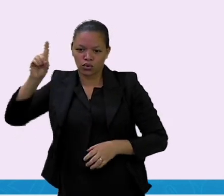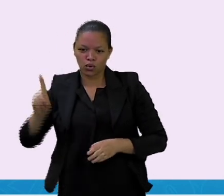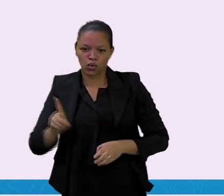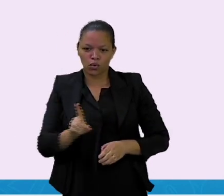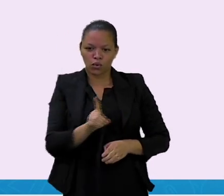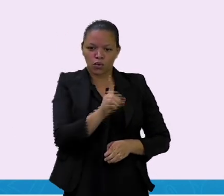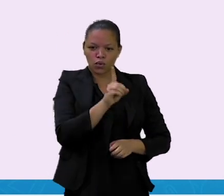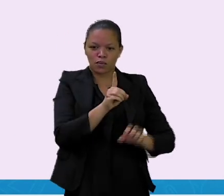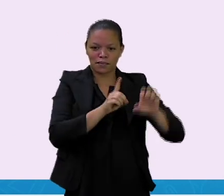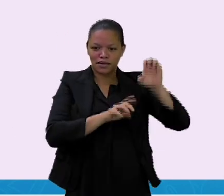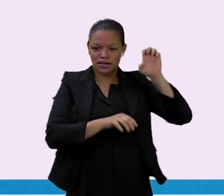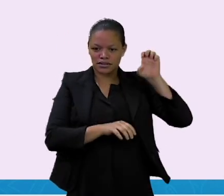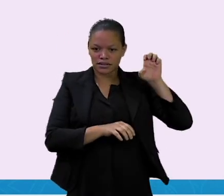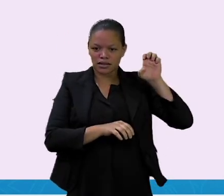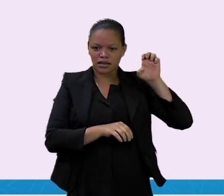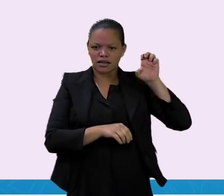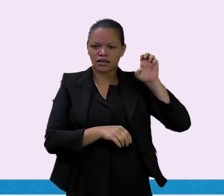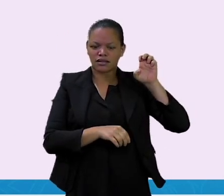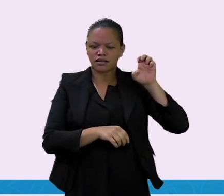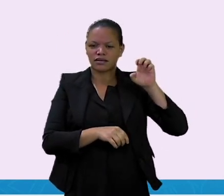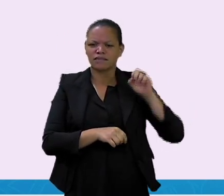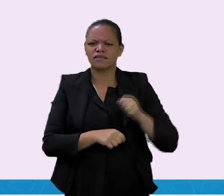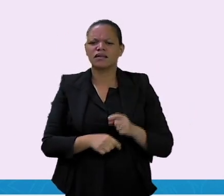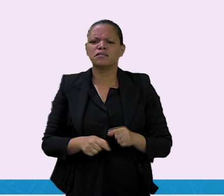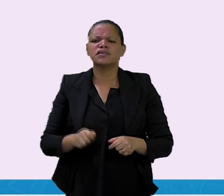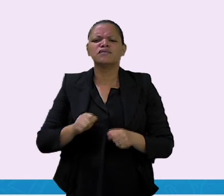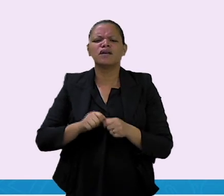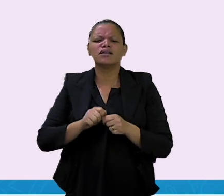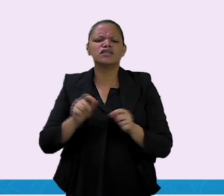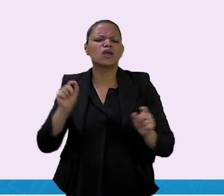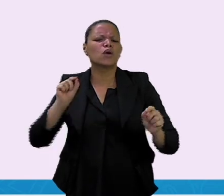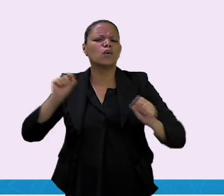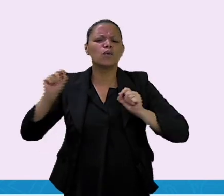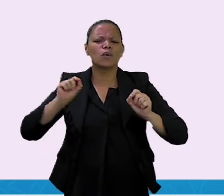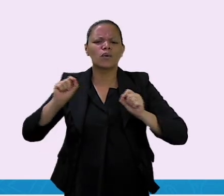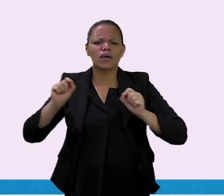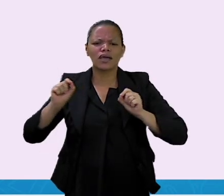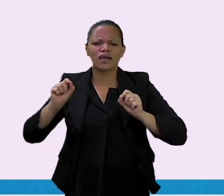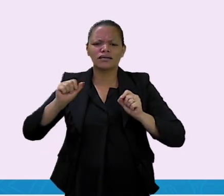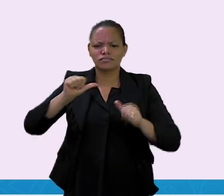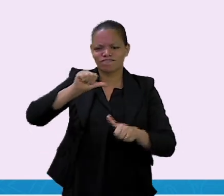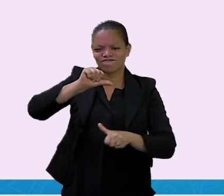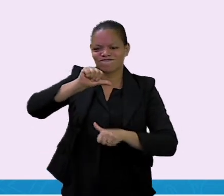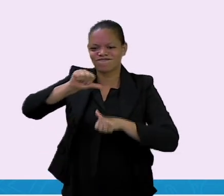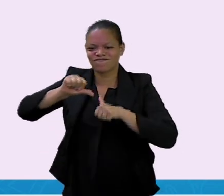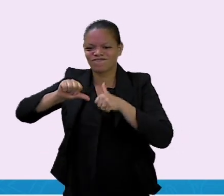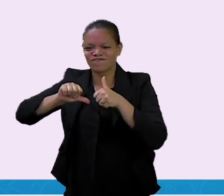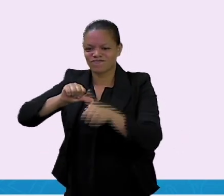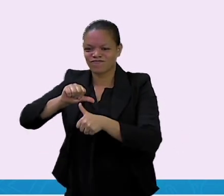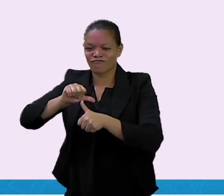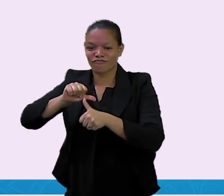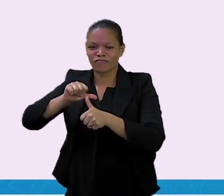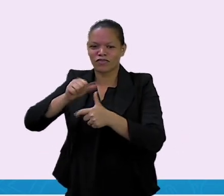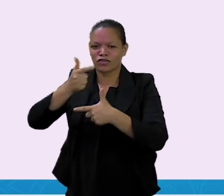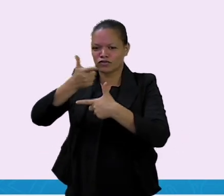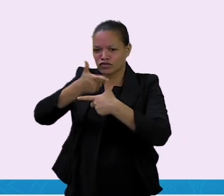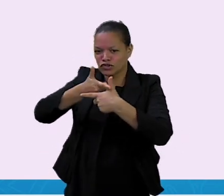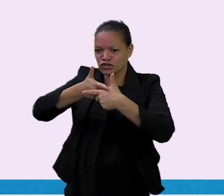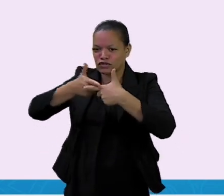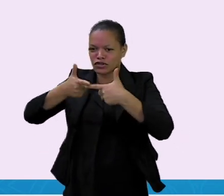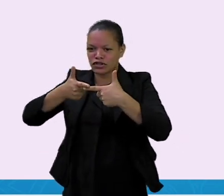encontrou por 10. E o que devemos fazer para transformar de quilo